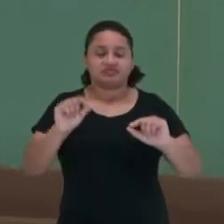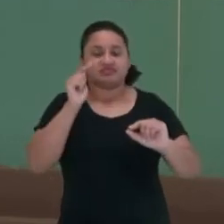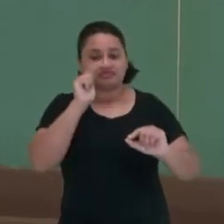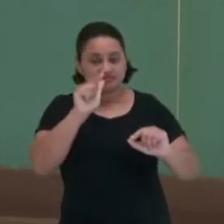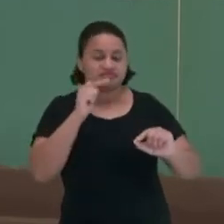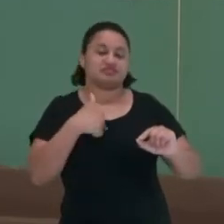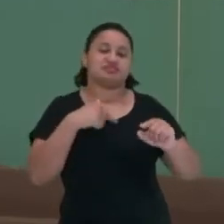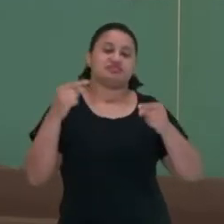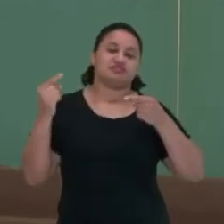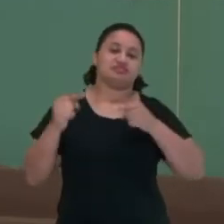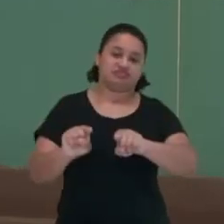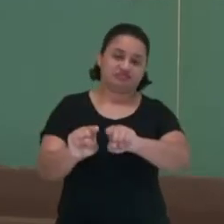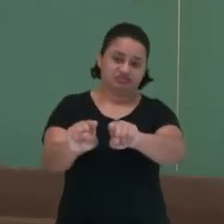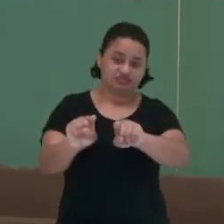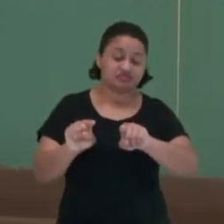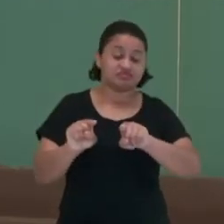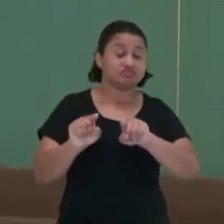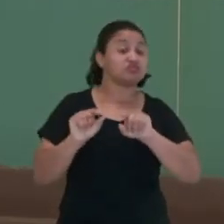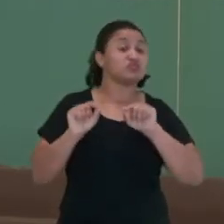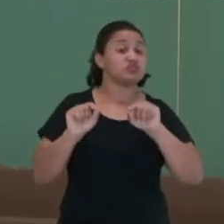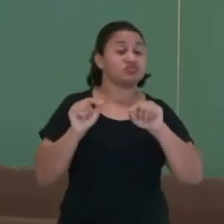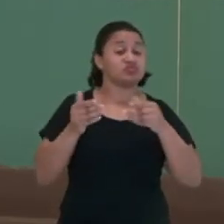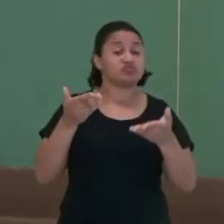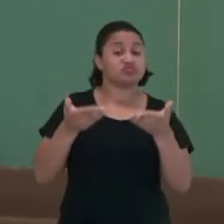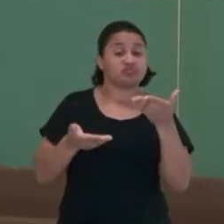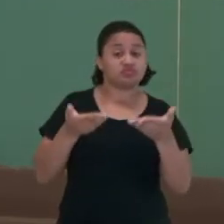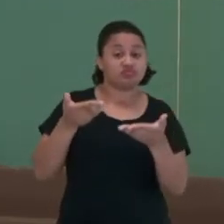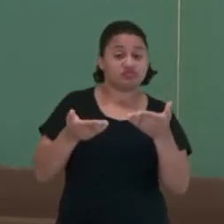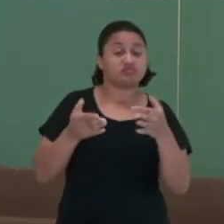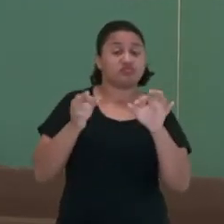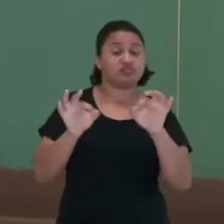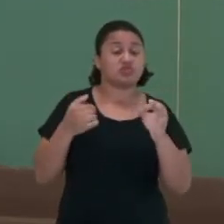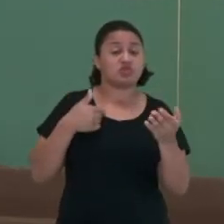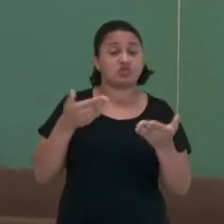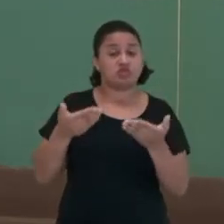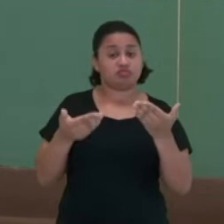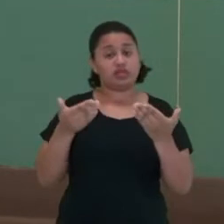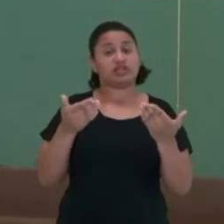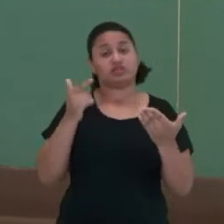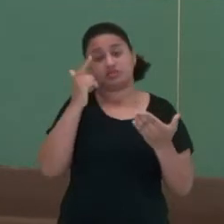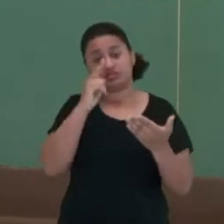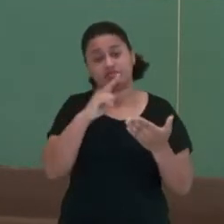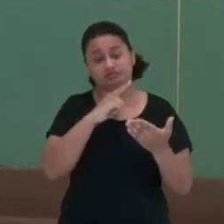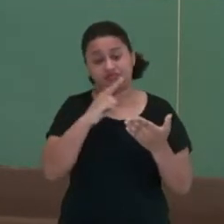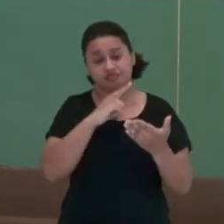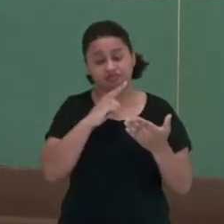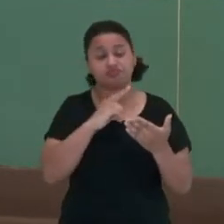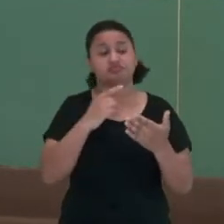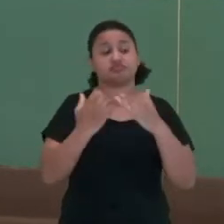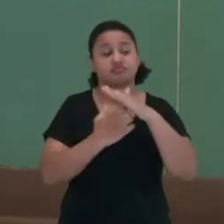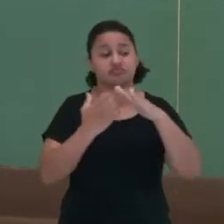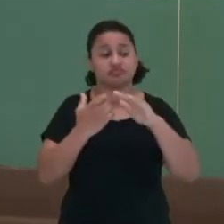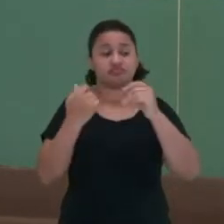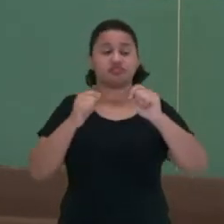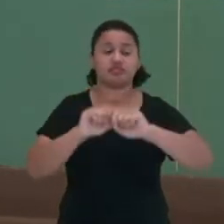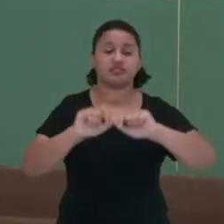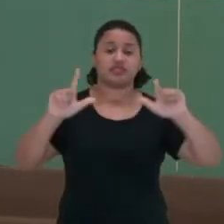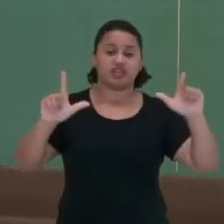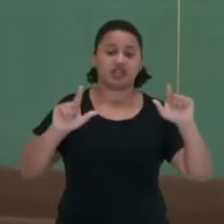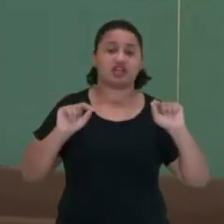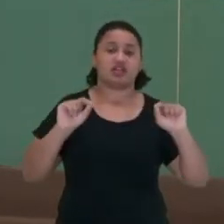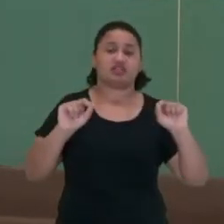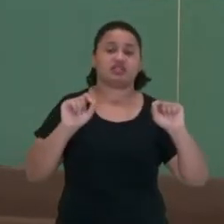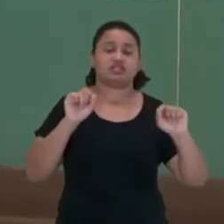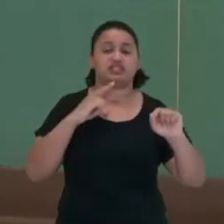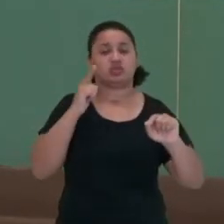essa concorrência, estar dentro do patamar da concorrência. A empresa precisa sempre estar muito claro se ela está